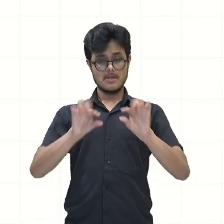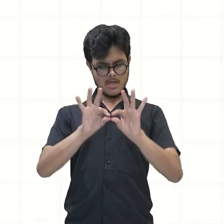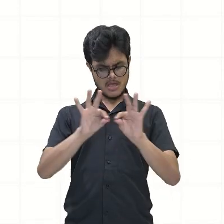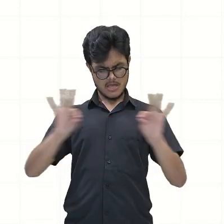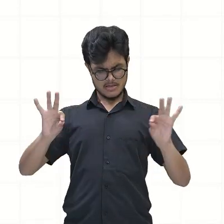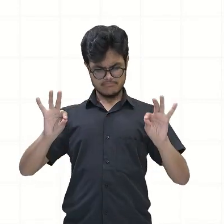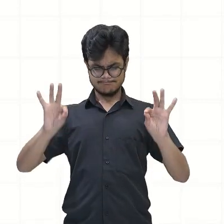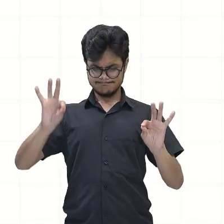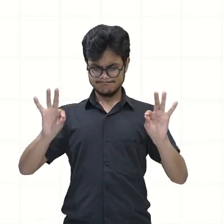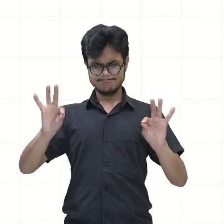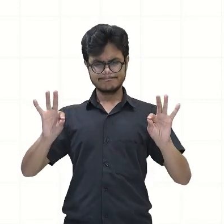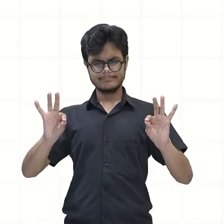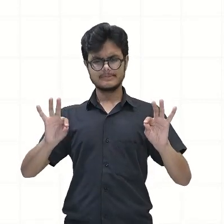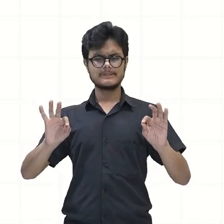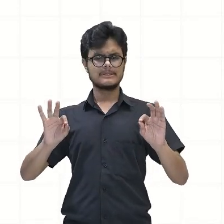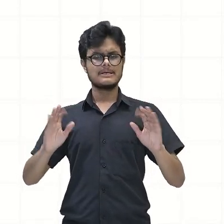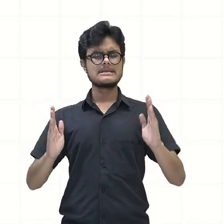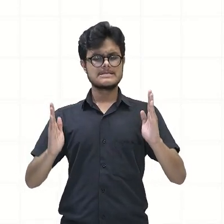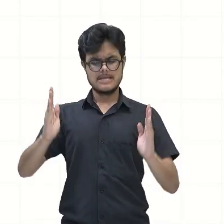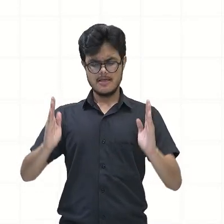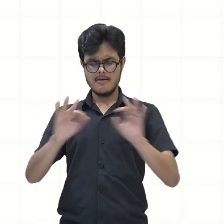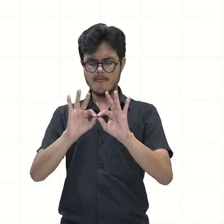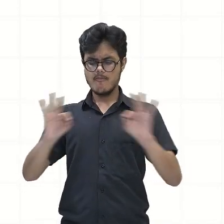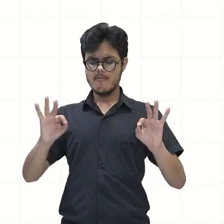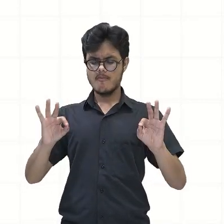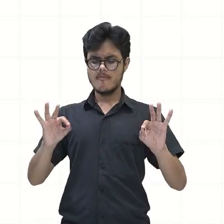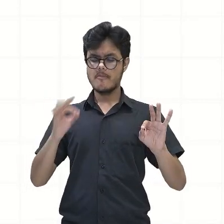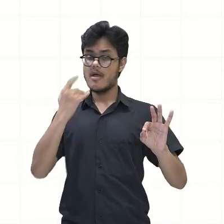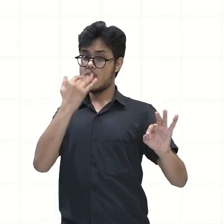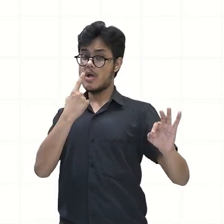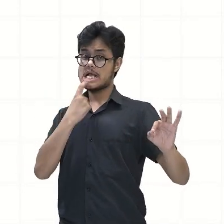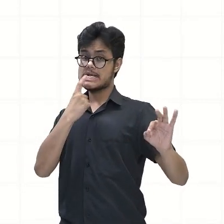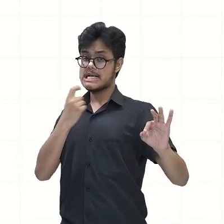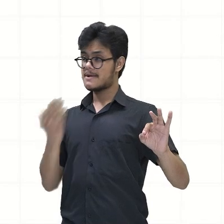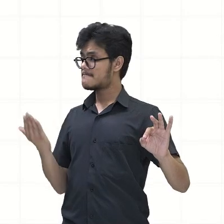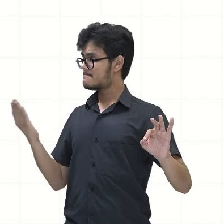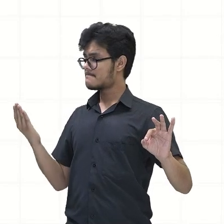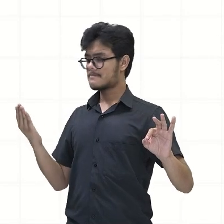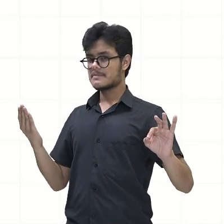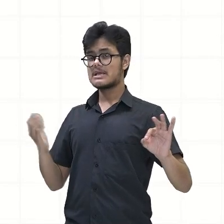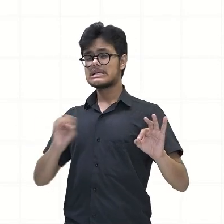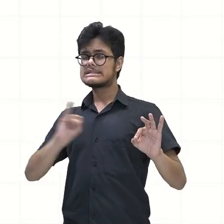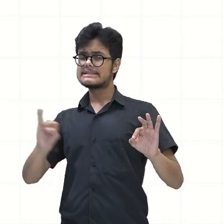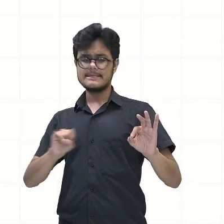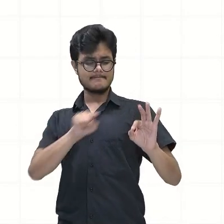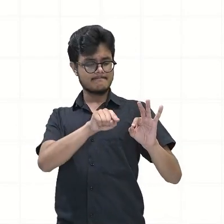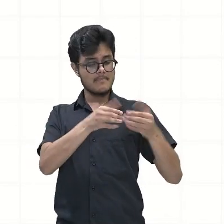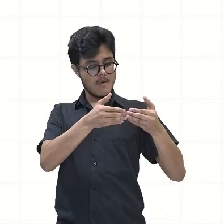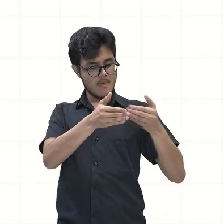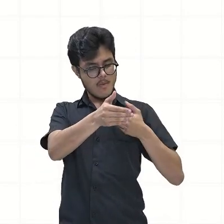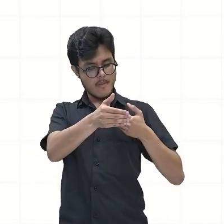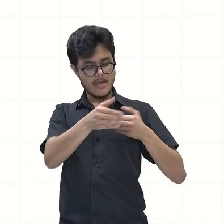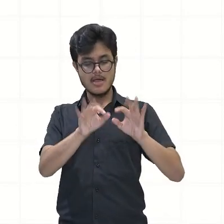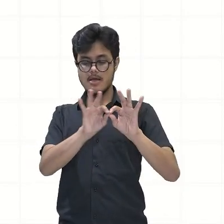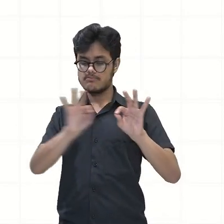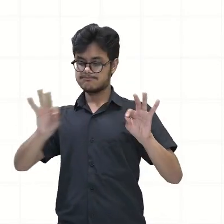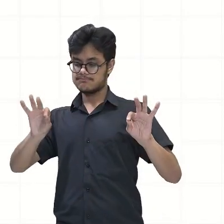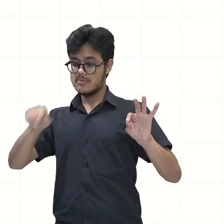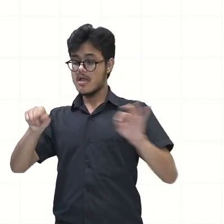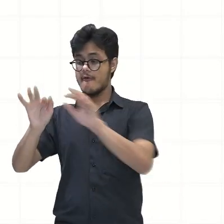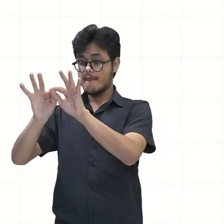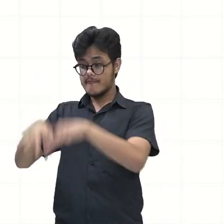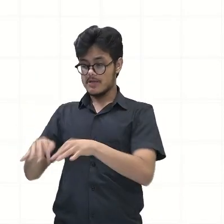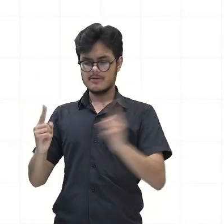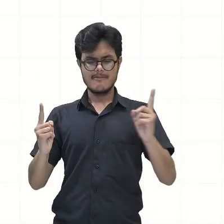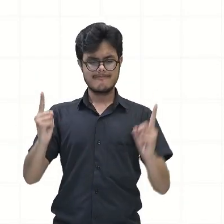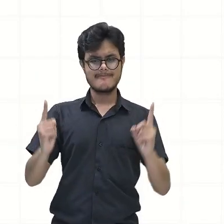reta, que é justamente esse daqui em vermelho. Como tem início e tem fim, né, a gente diz que ele é um segmento, ele é um